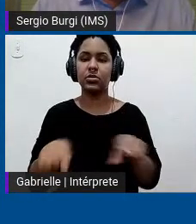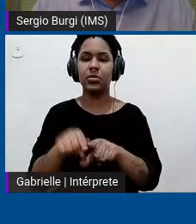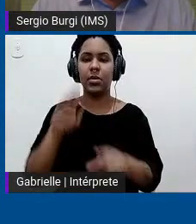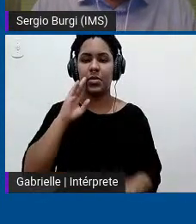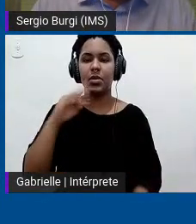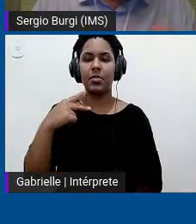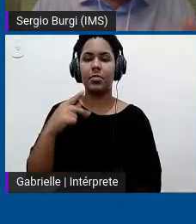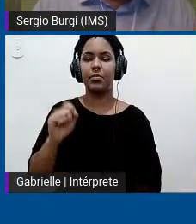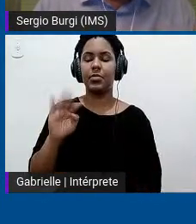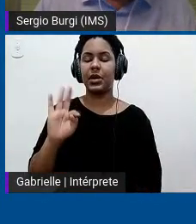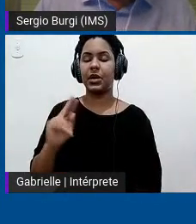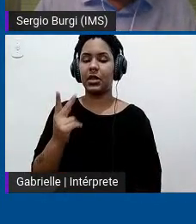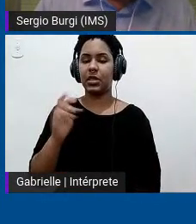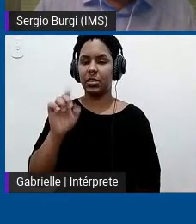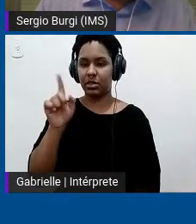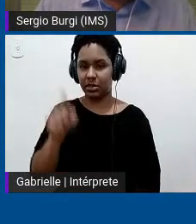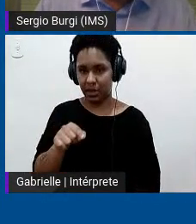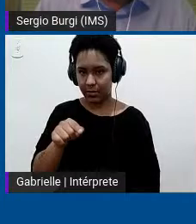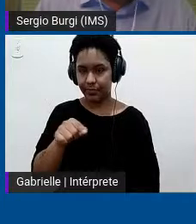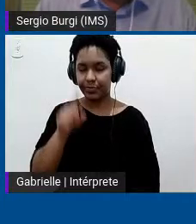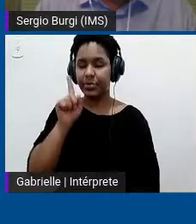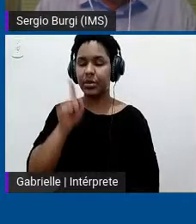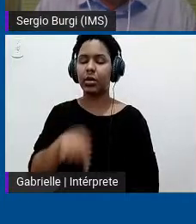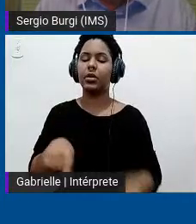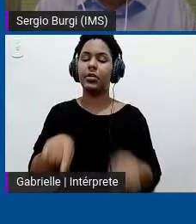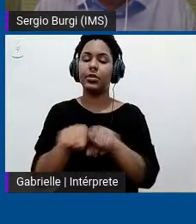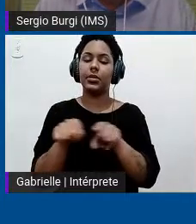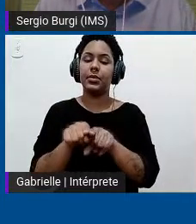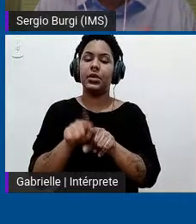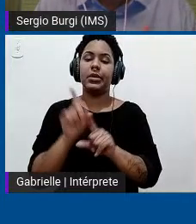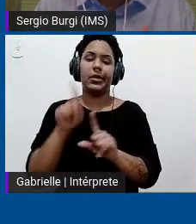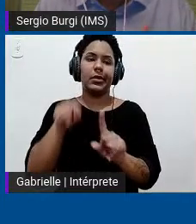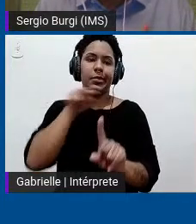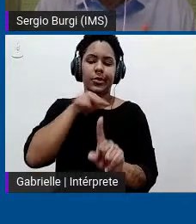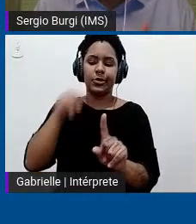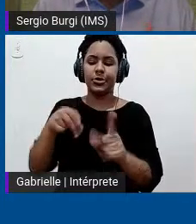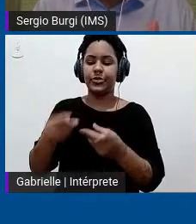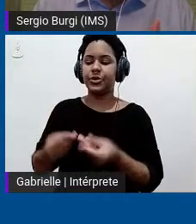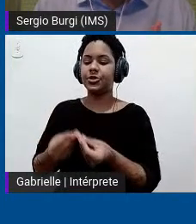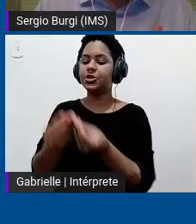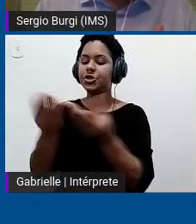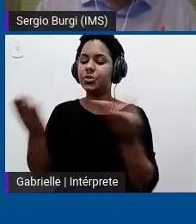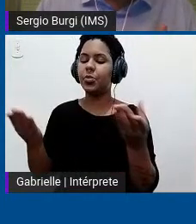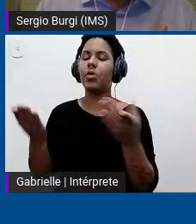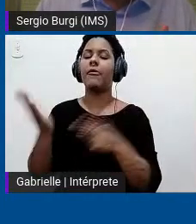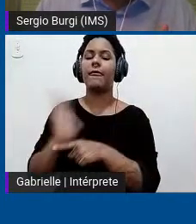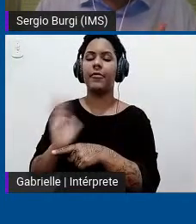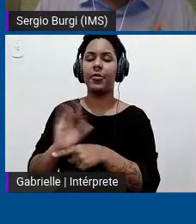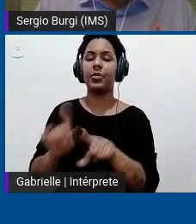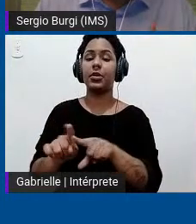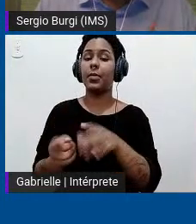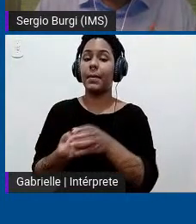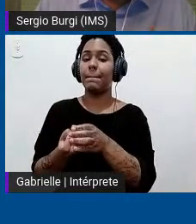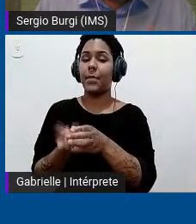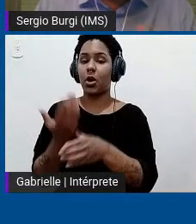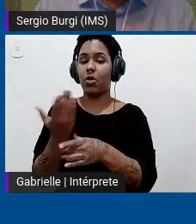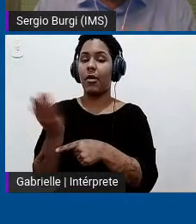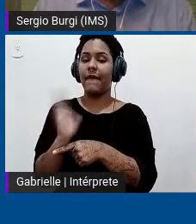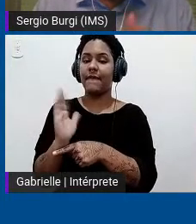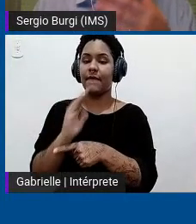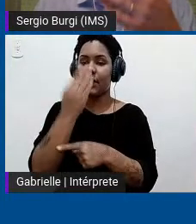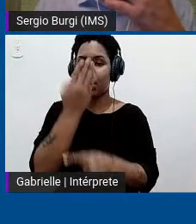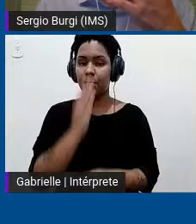seja do ponto de vista, né, quer dizer, da distribuição de filmes, da produção de filmes no Brasil e